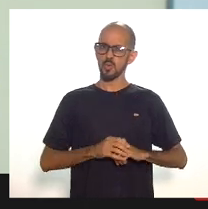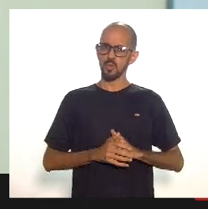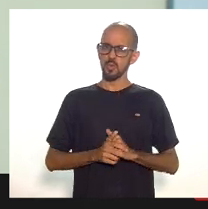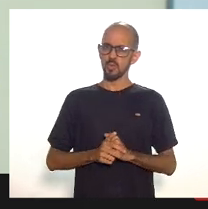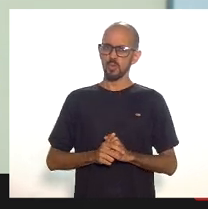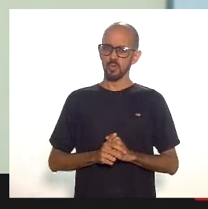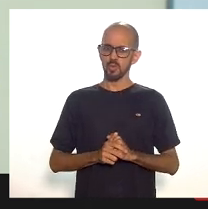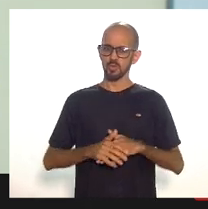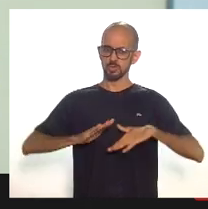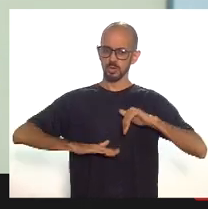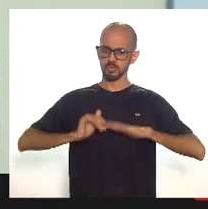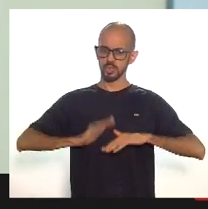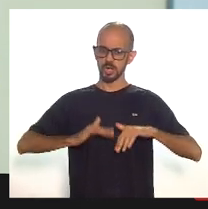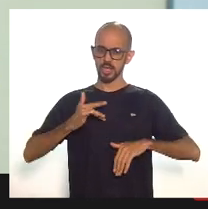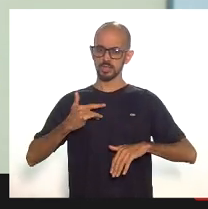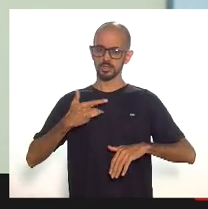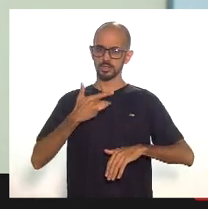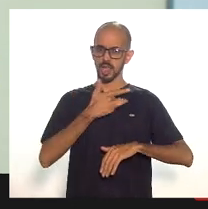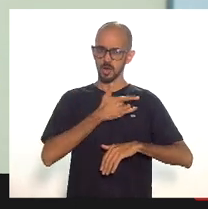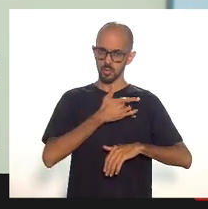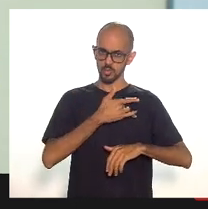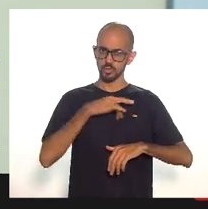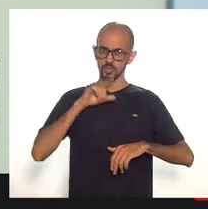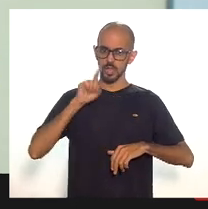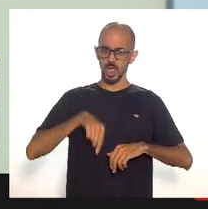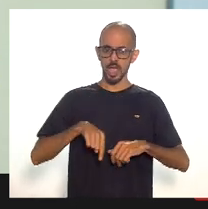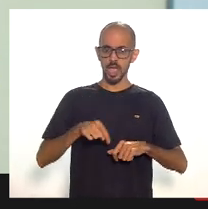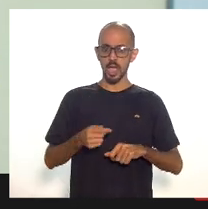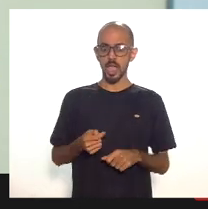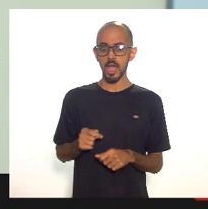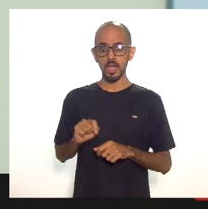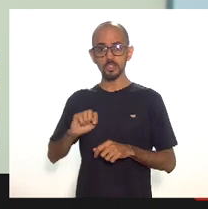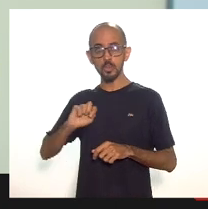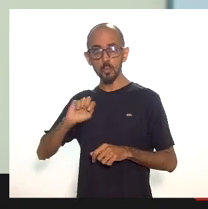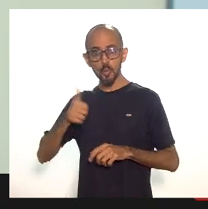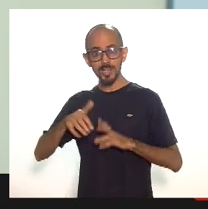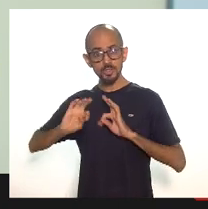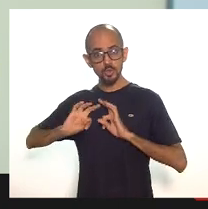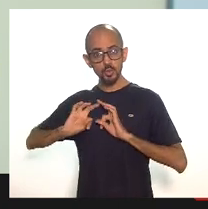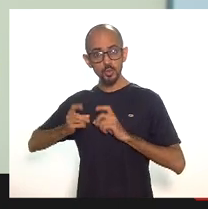profissionais de saúde fazem parte de quase a totalidade da solução.